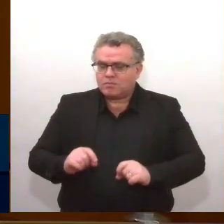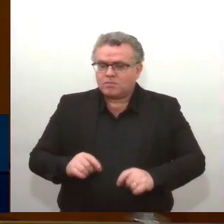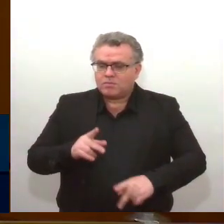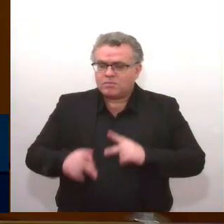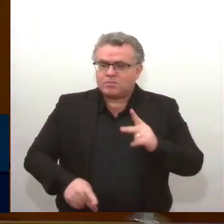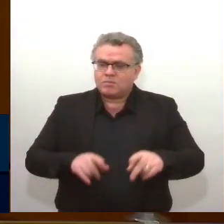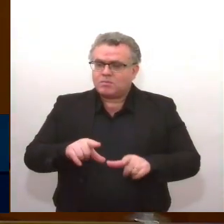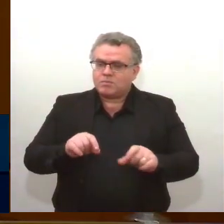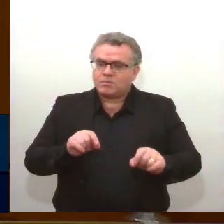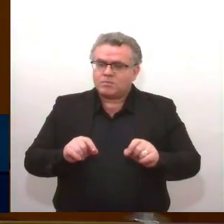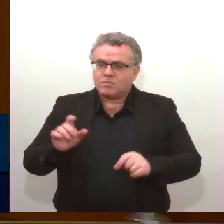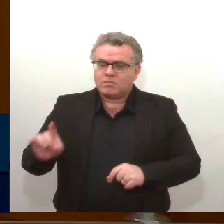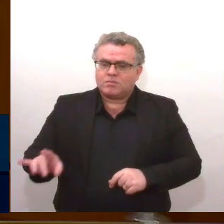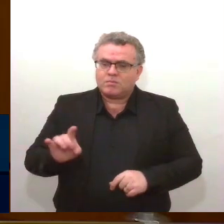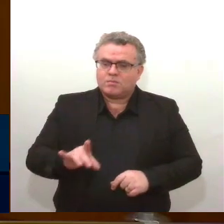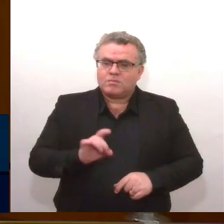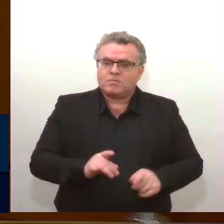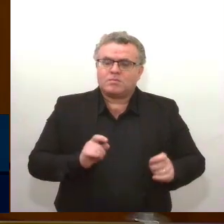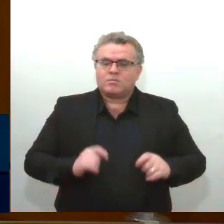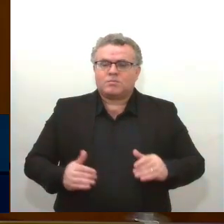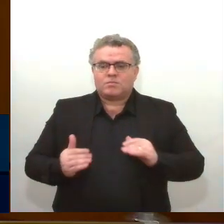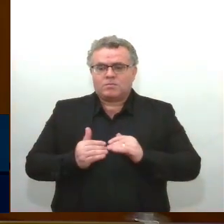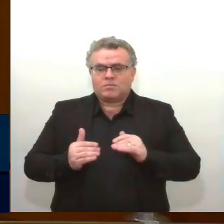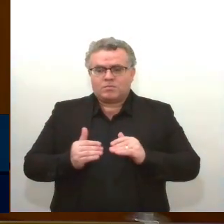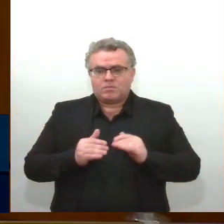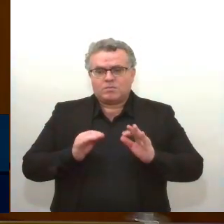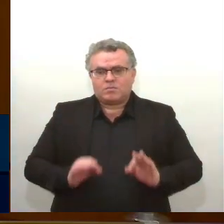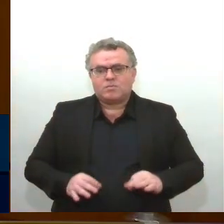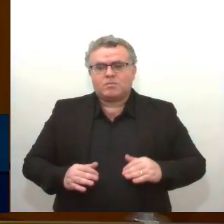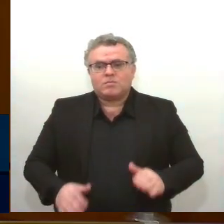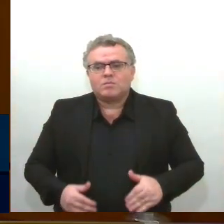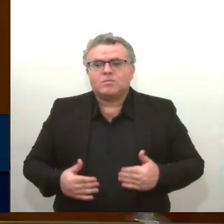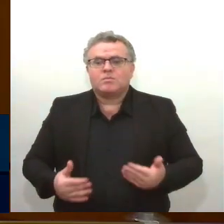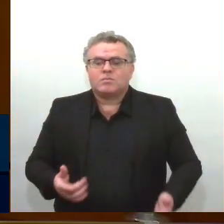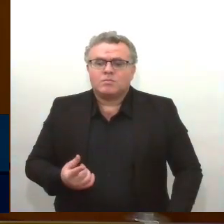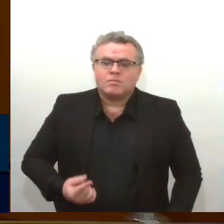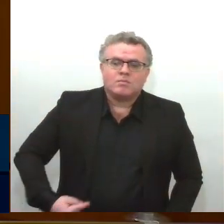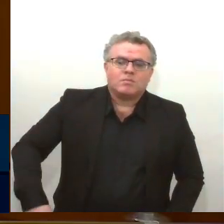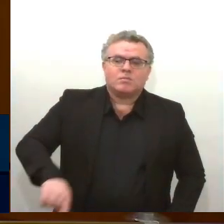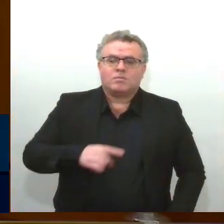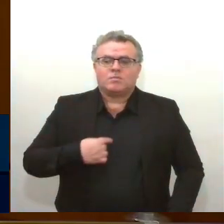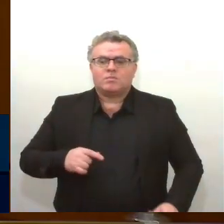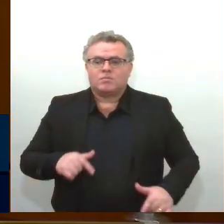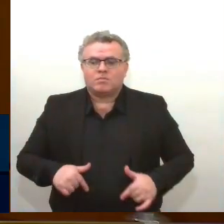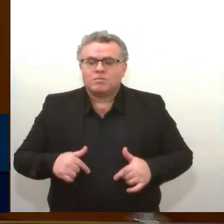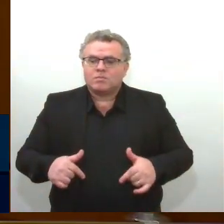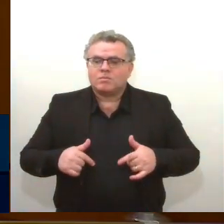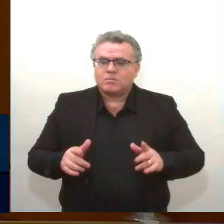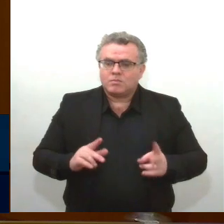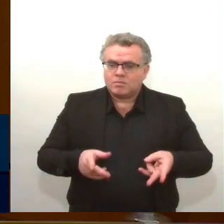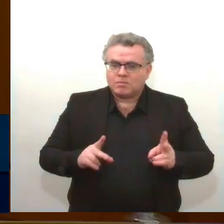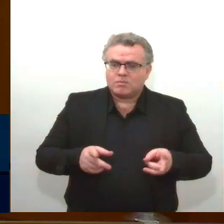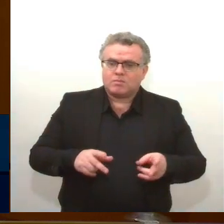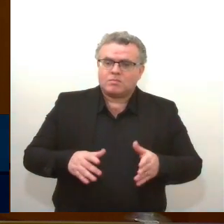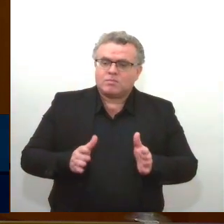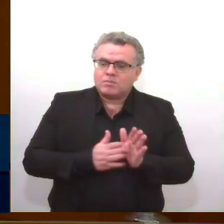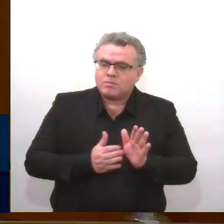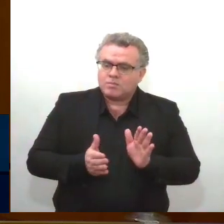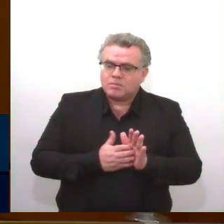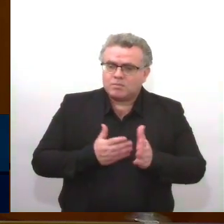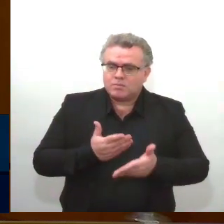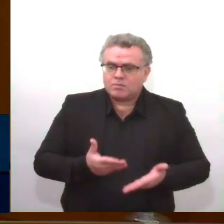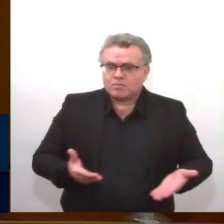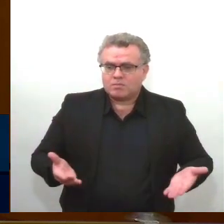pertinente e nós que estamos na disputa temos que também parabenizar quem não chega porque não é fácil